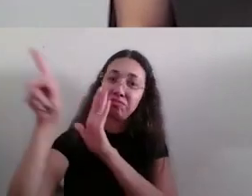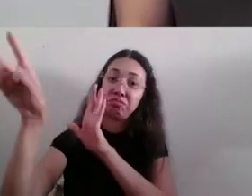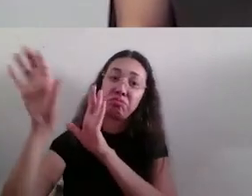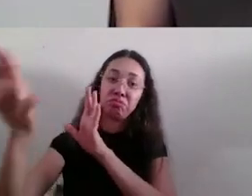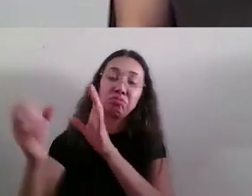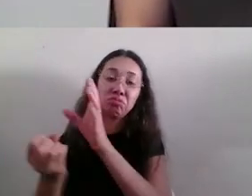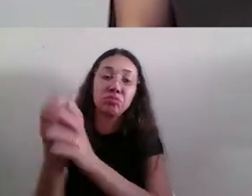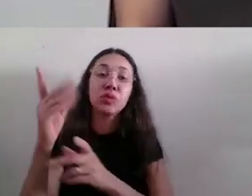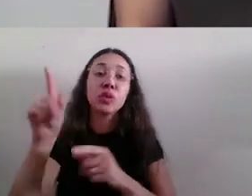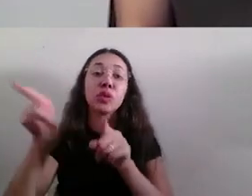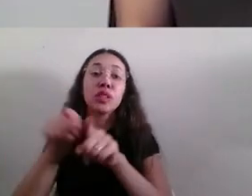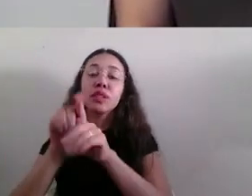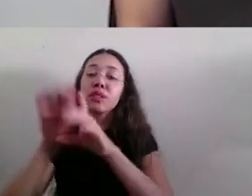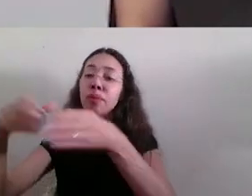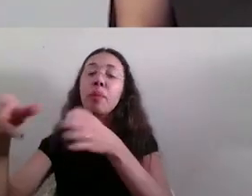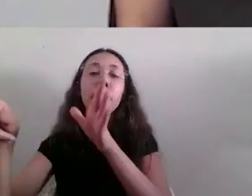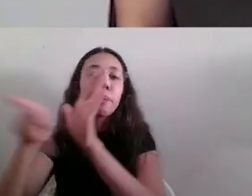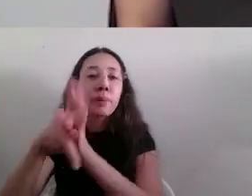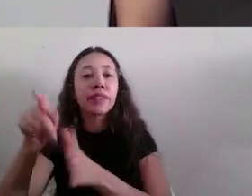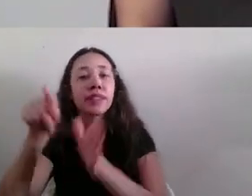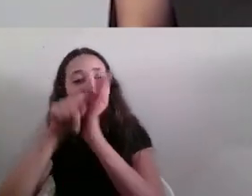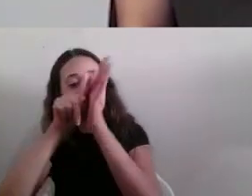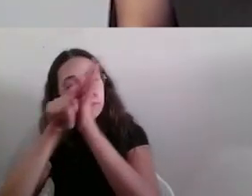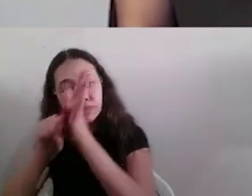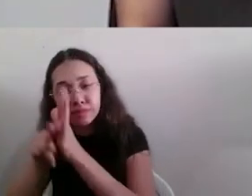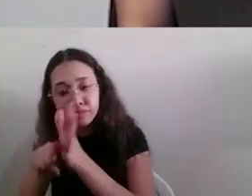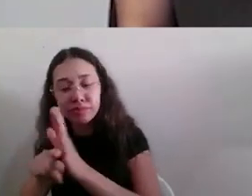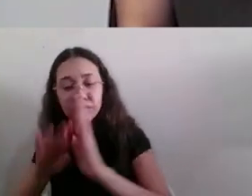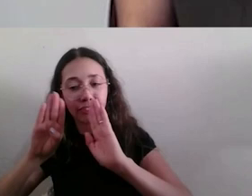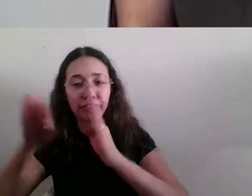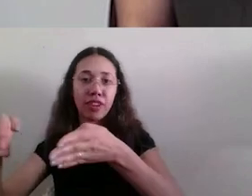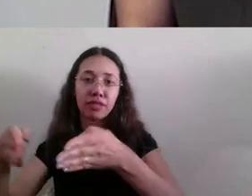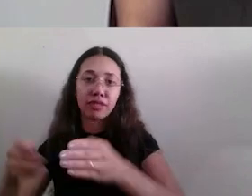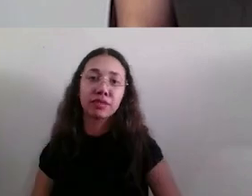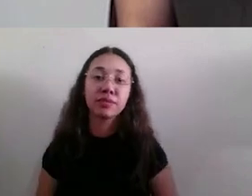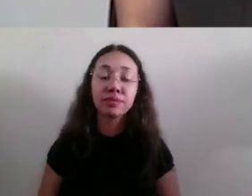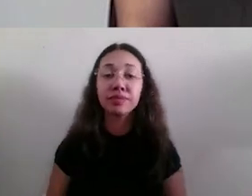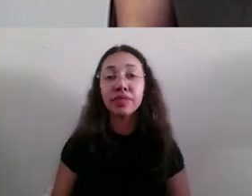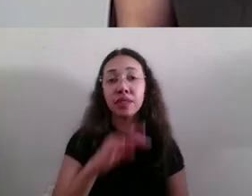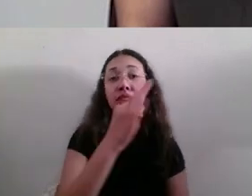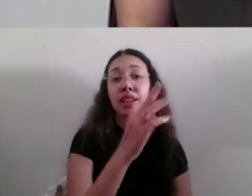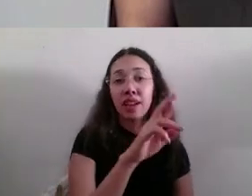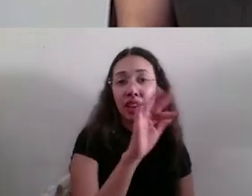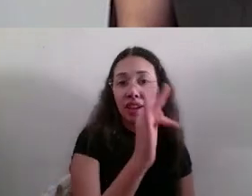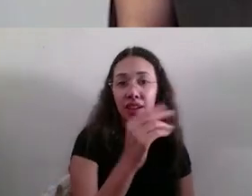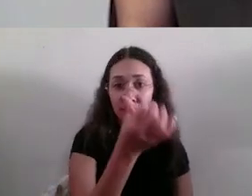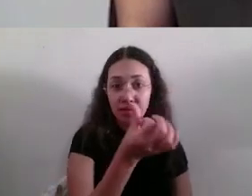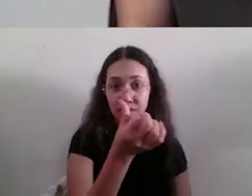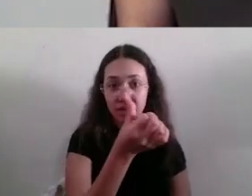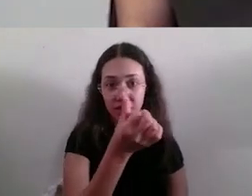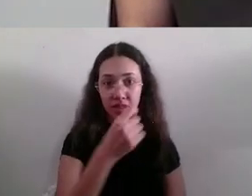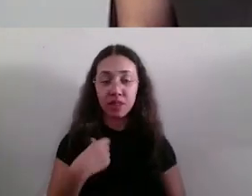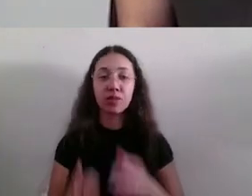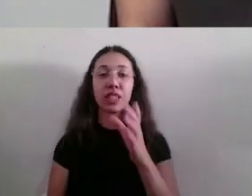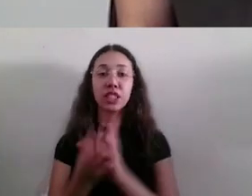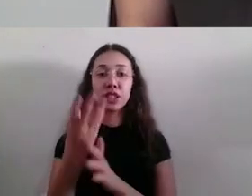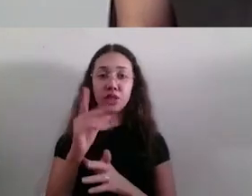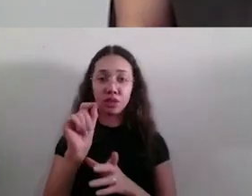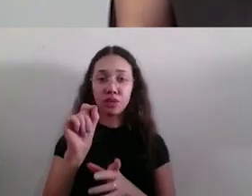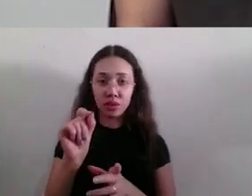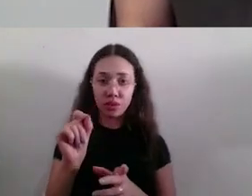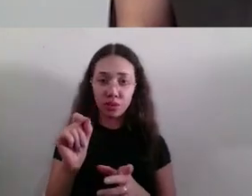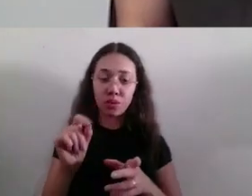né, nesses processos, dando toda a tramitação. E o TRF6, ele acabou criando um núcleo de justiça